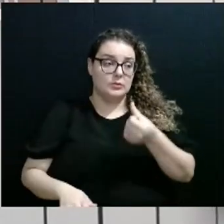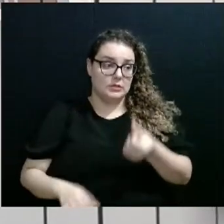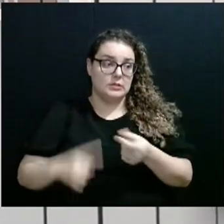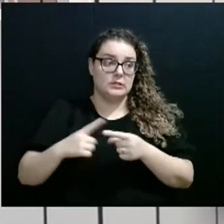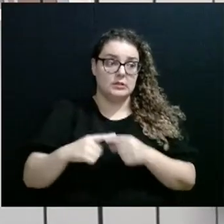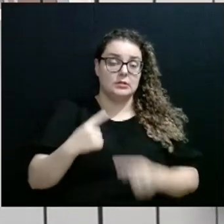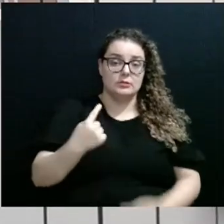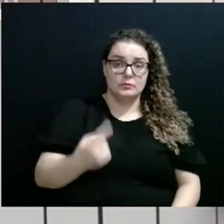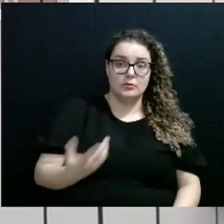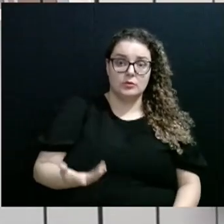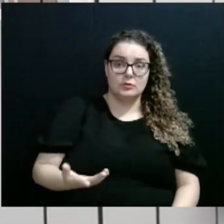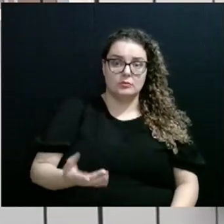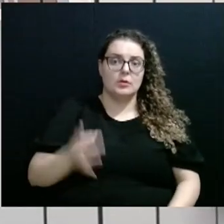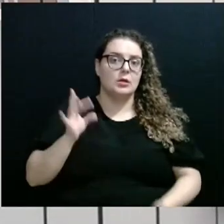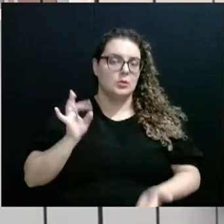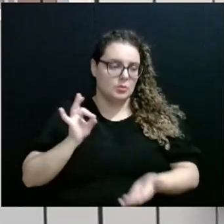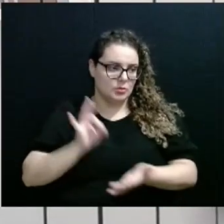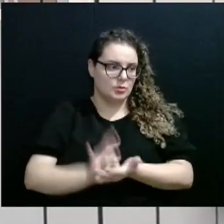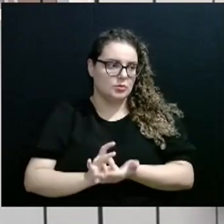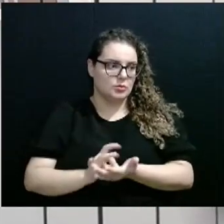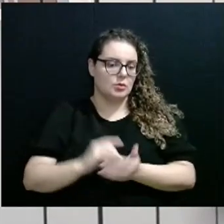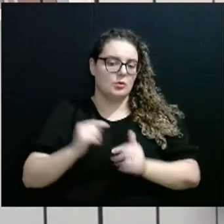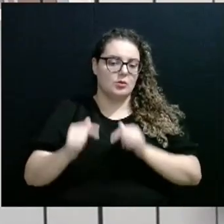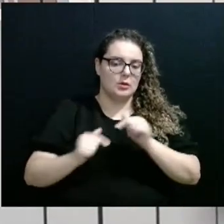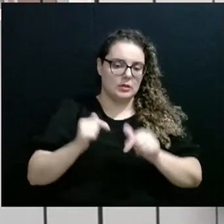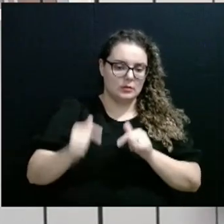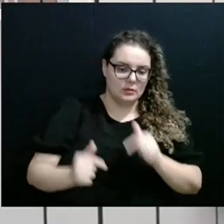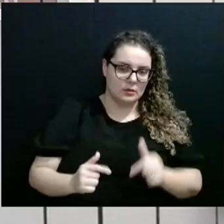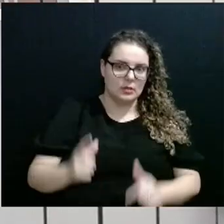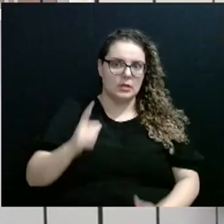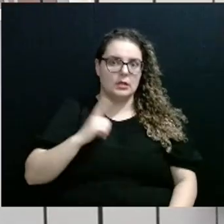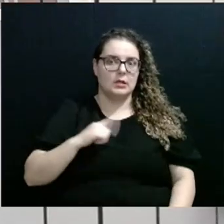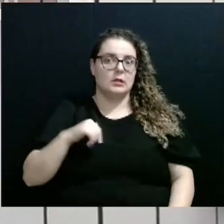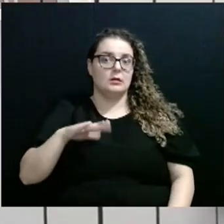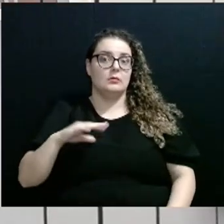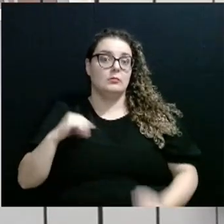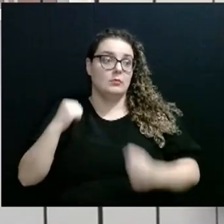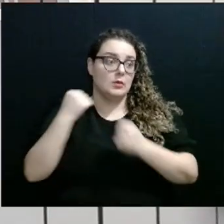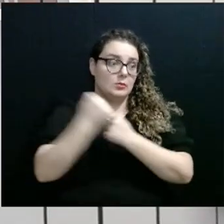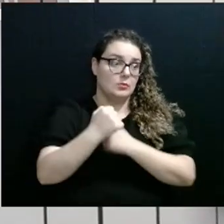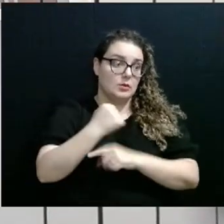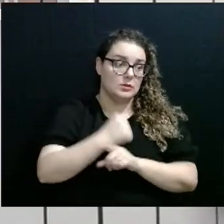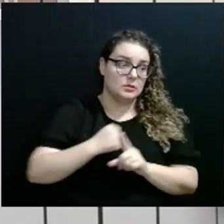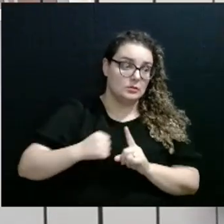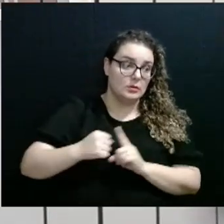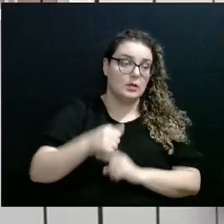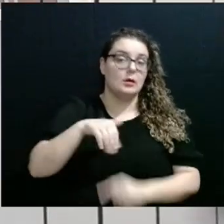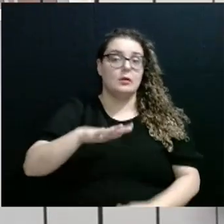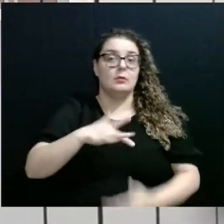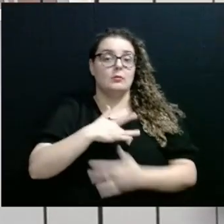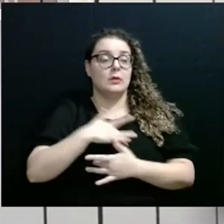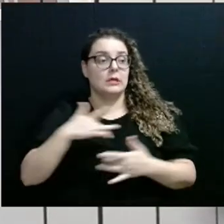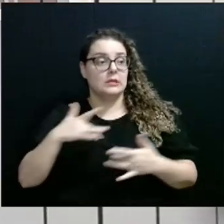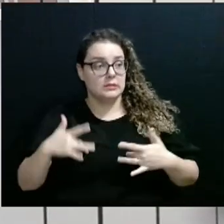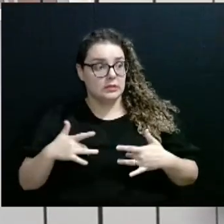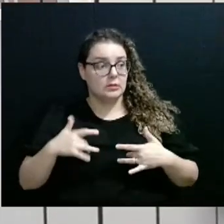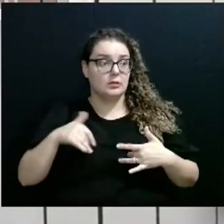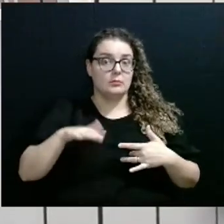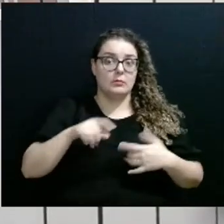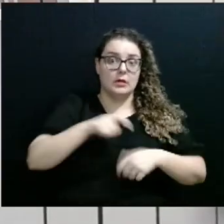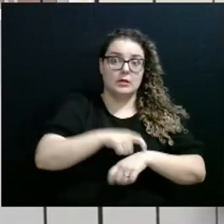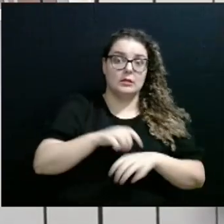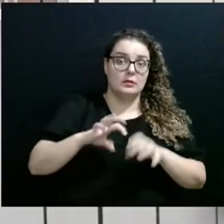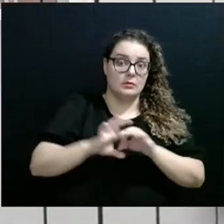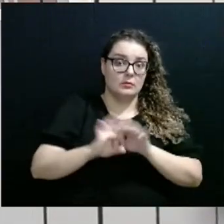de fato, o trabalhador ele tenha mais proteção social, mais saúde, mais tempo livre. Tem